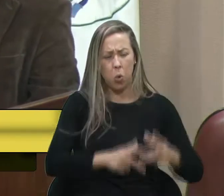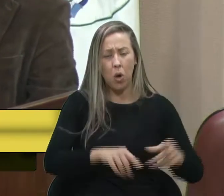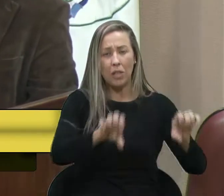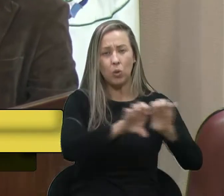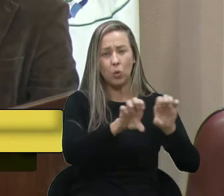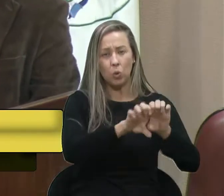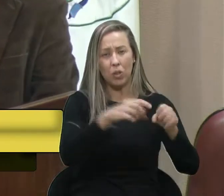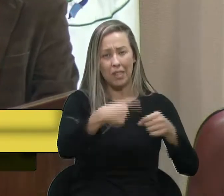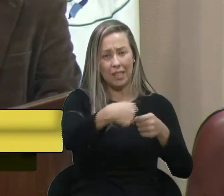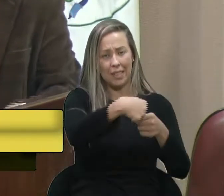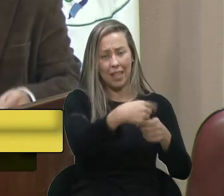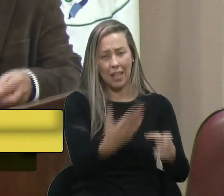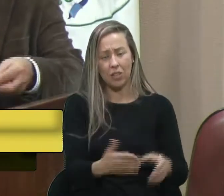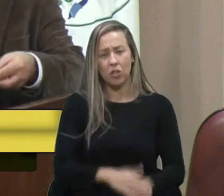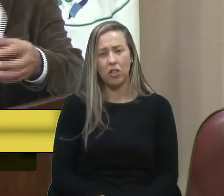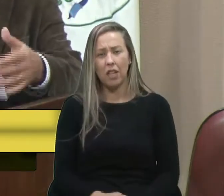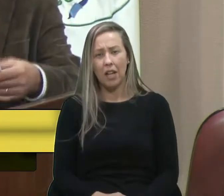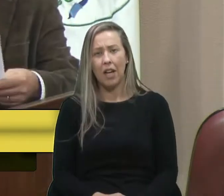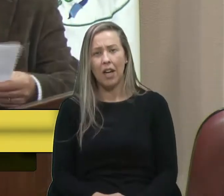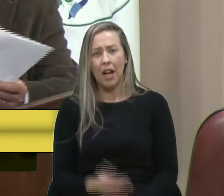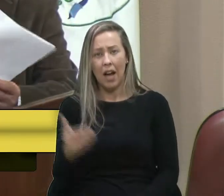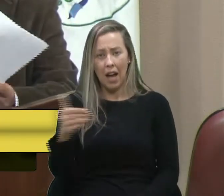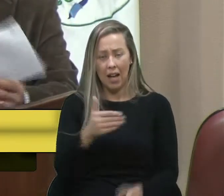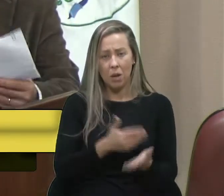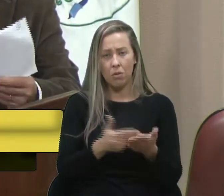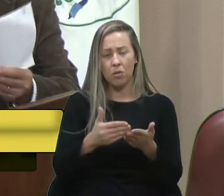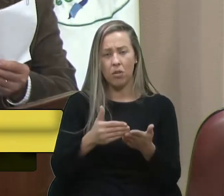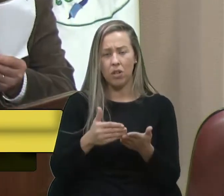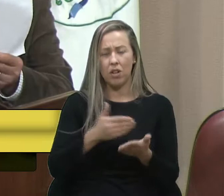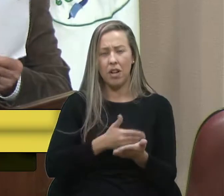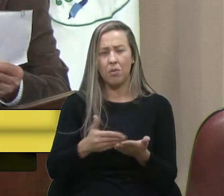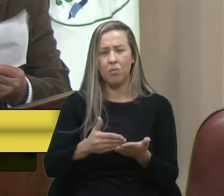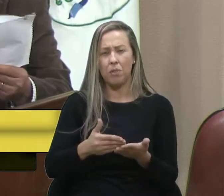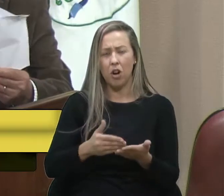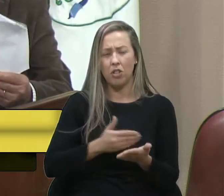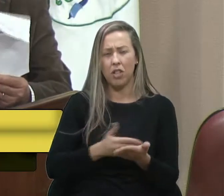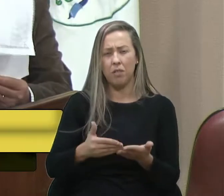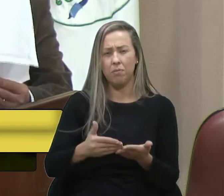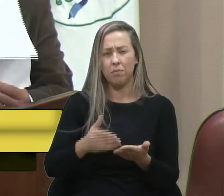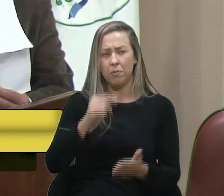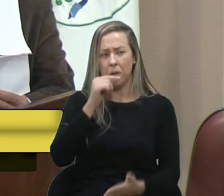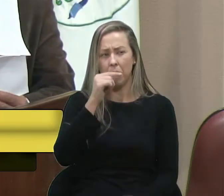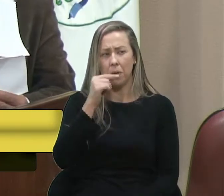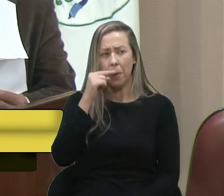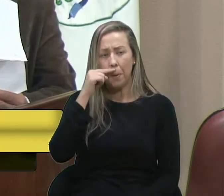cidade. Aí vem o governo Sartori, 8 anos,